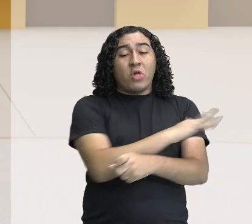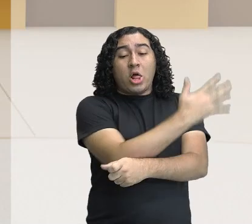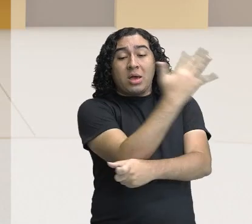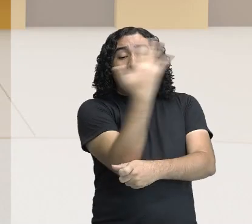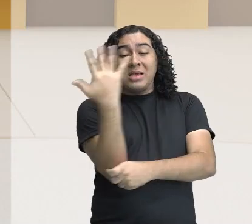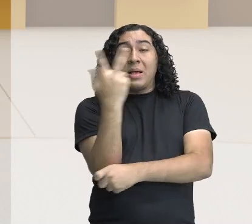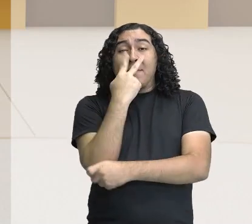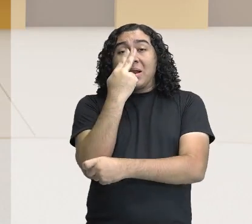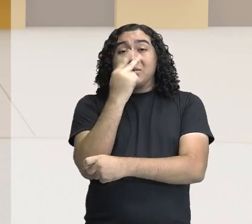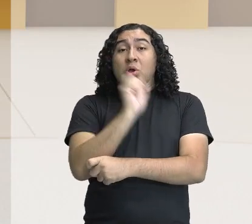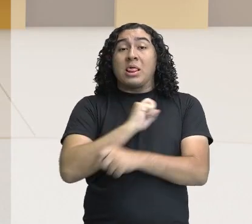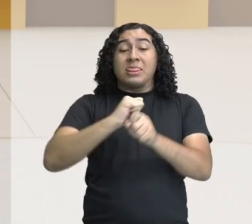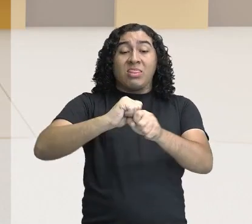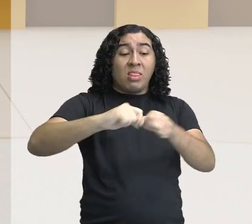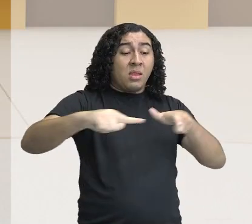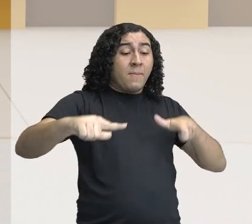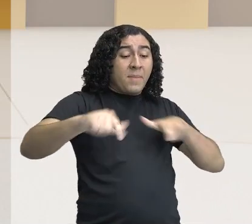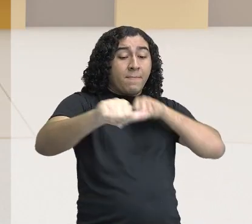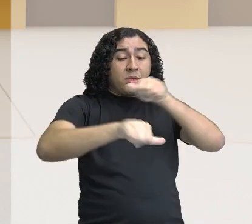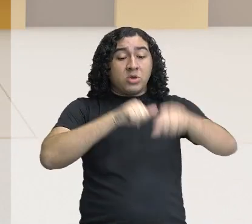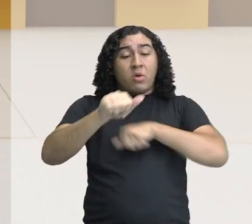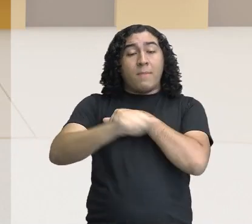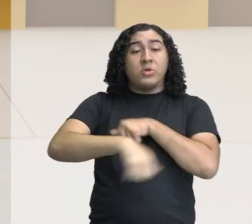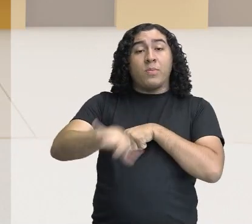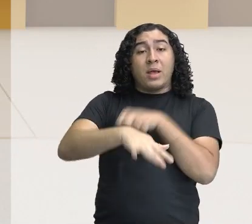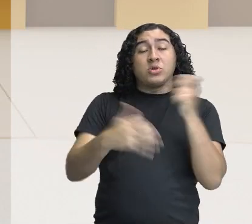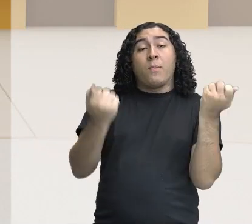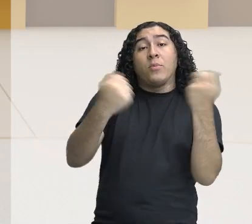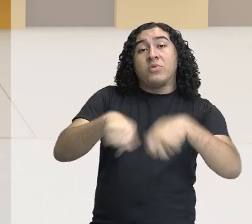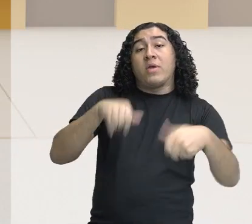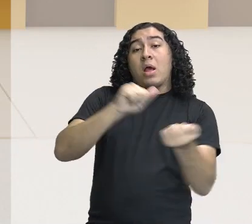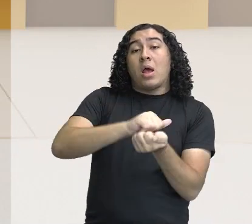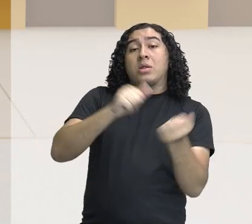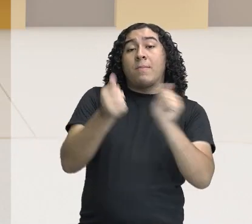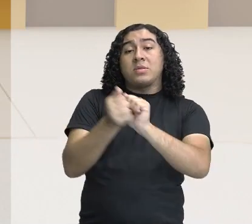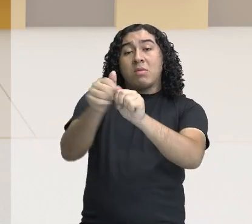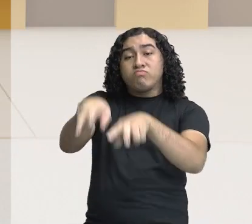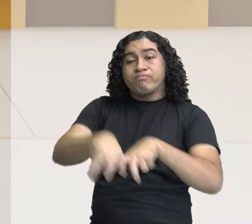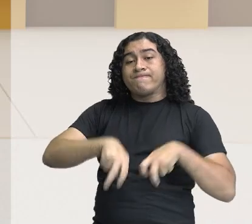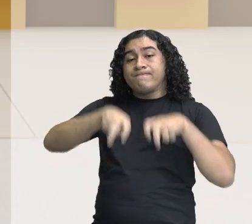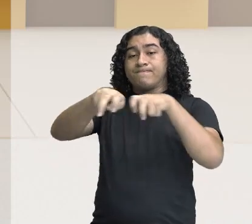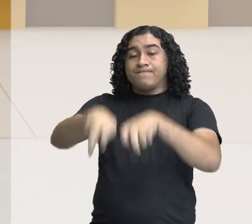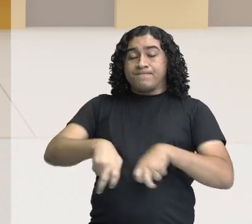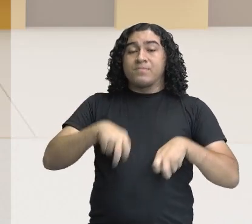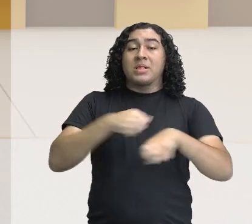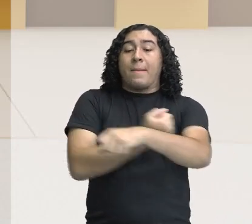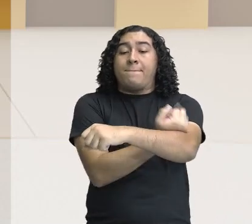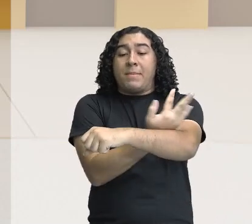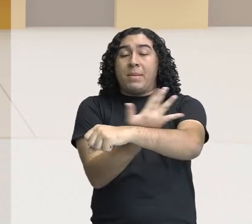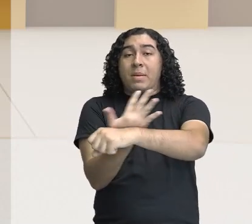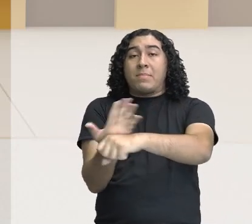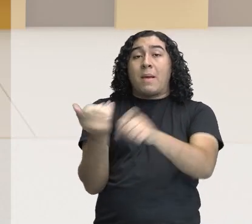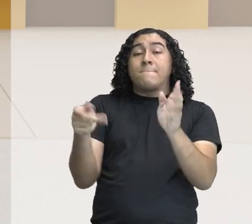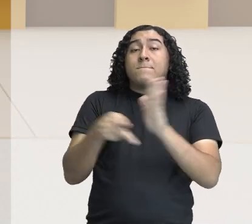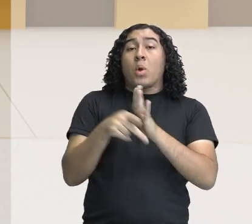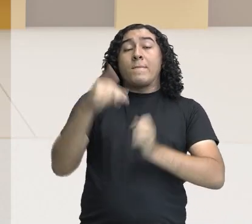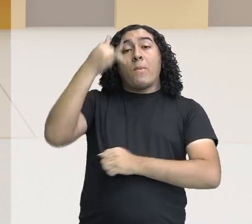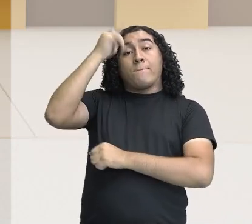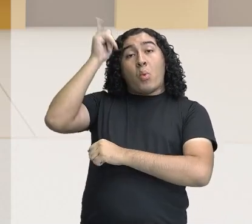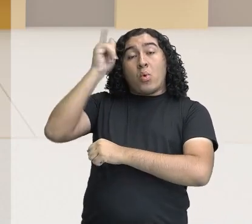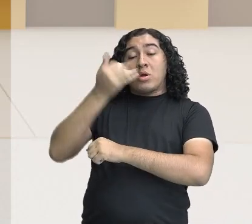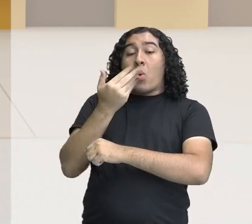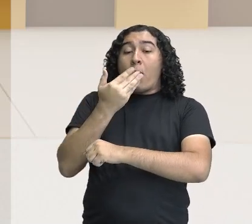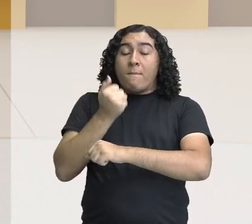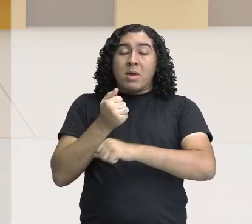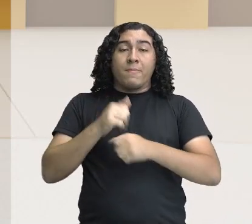elas estão sendo convertidas em pastagens e plantações, perfeito? Então a expansão